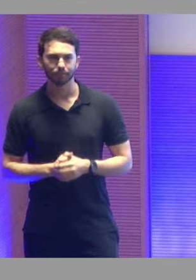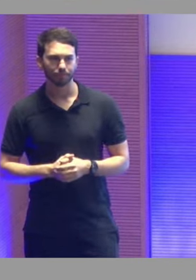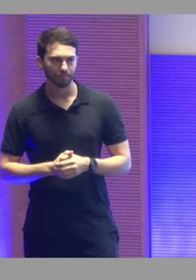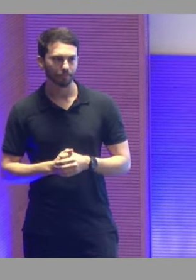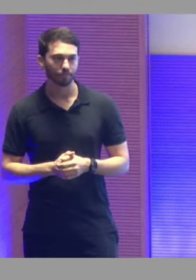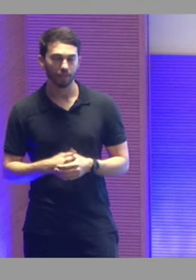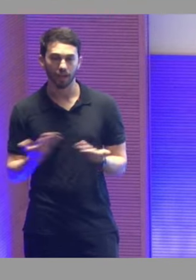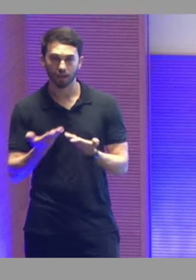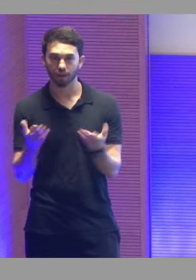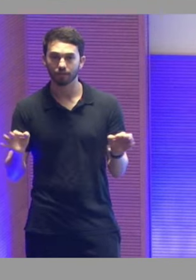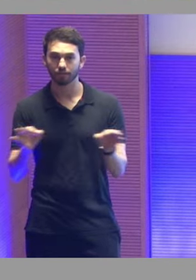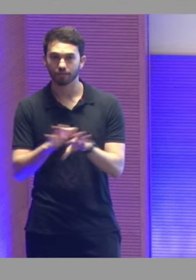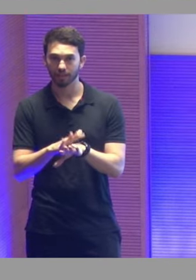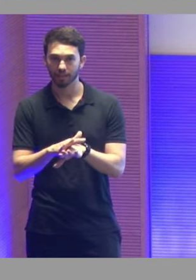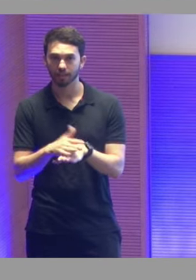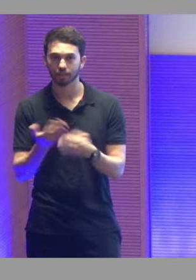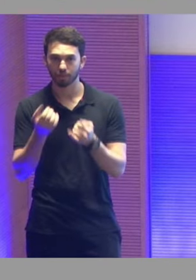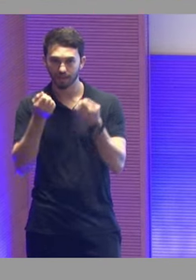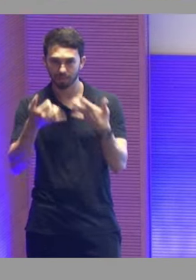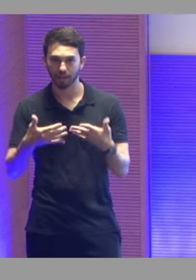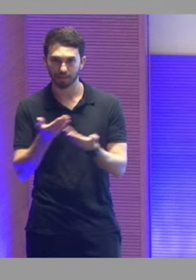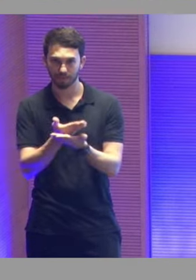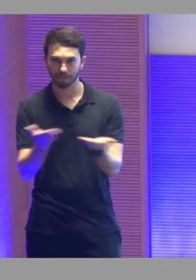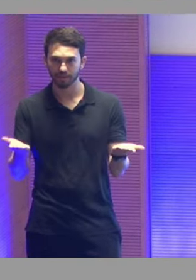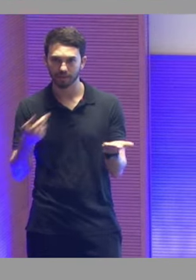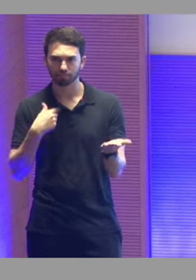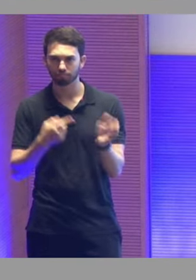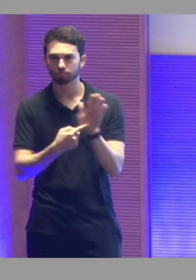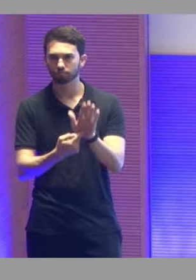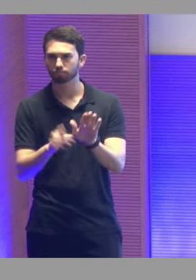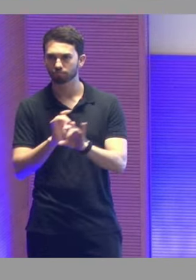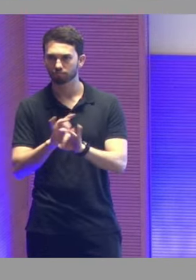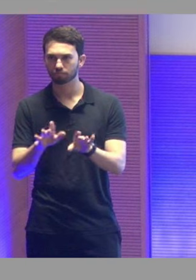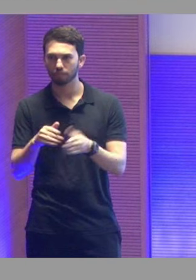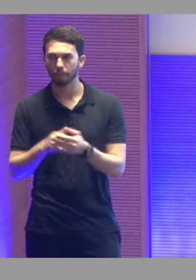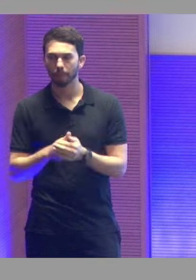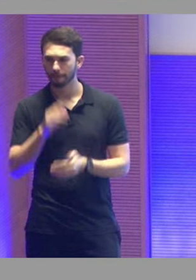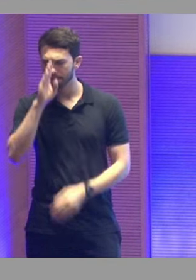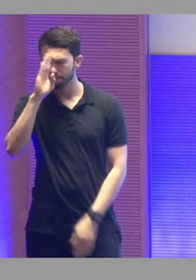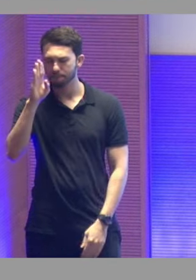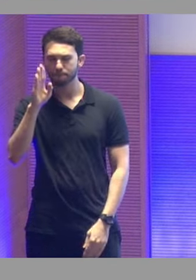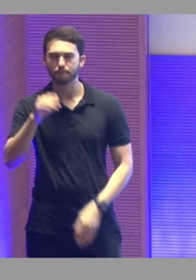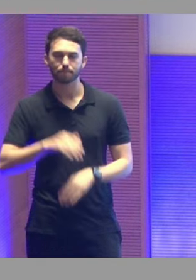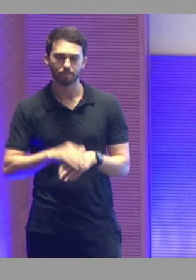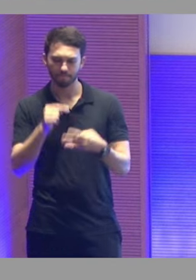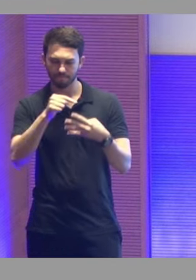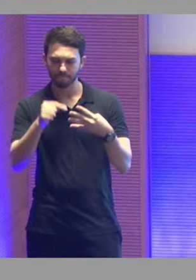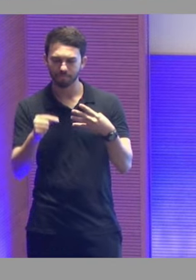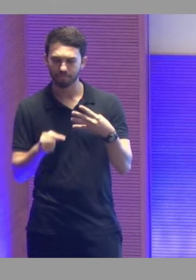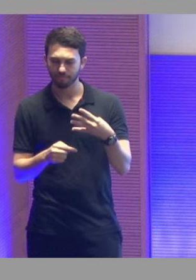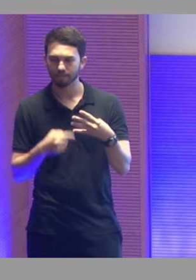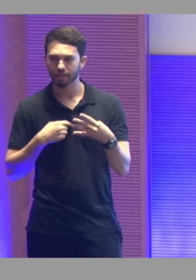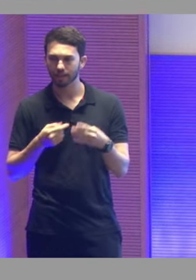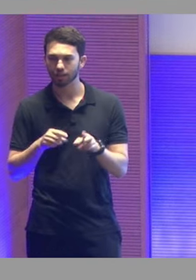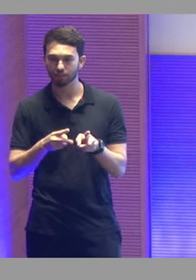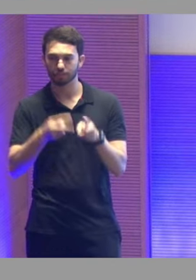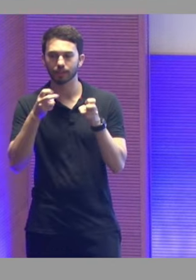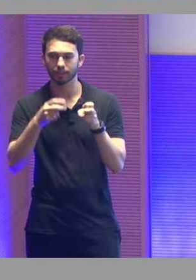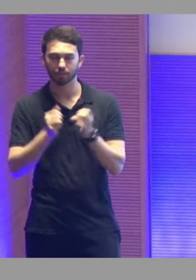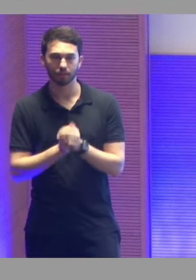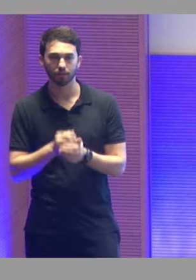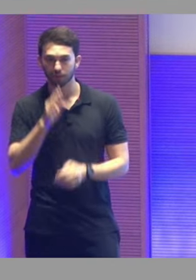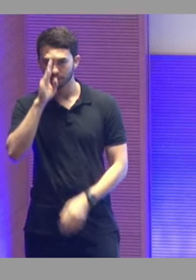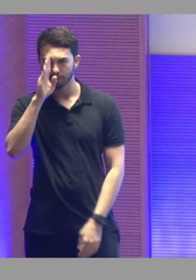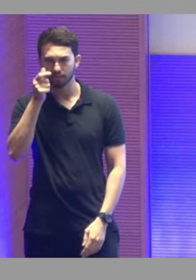finalizando aqui só para explicar para vocês aqui é só uma amostra são os pontos principais de que a gente encontrou na sondagem eh mais